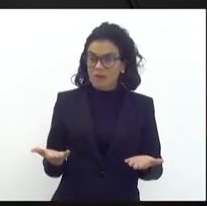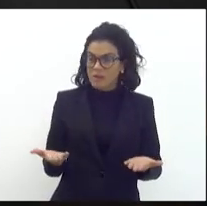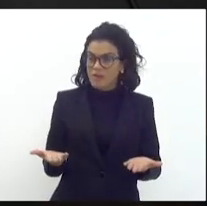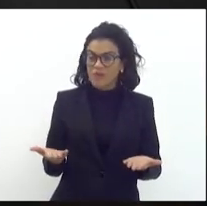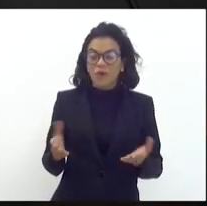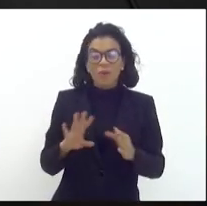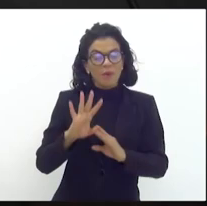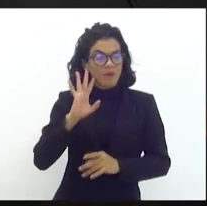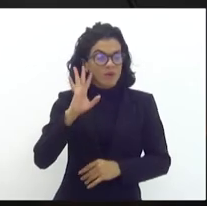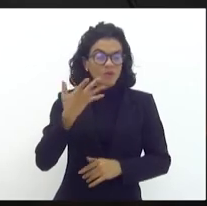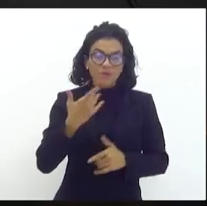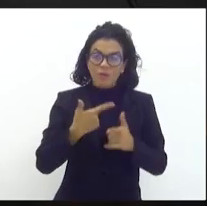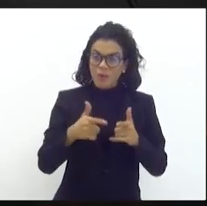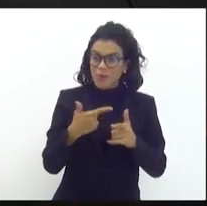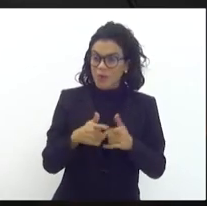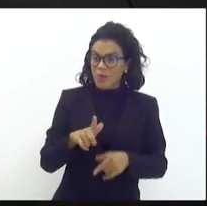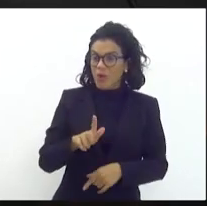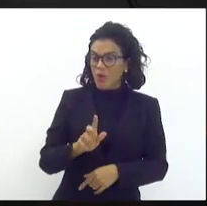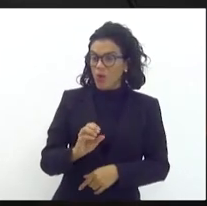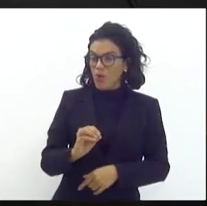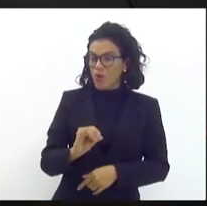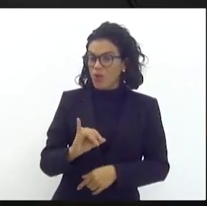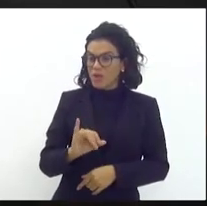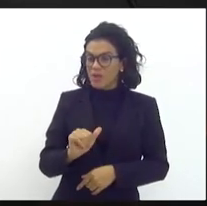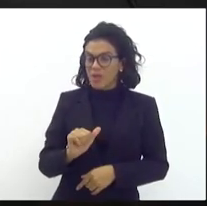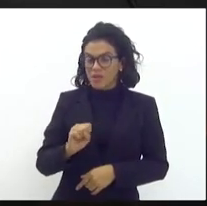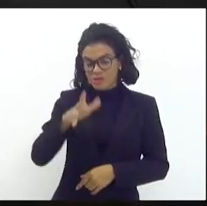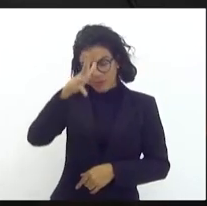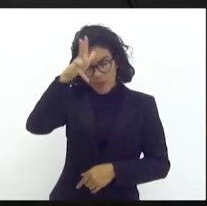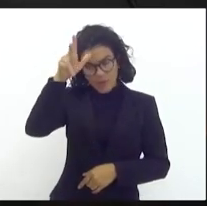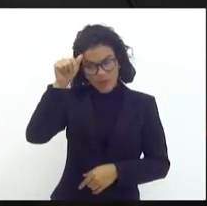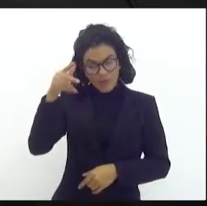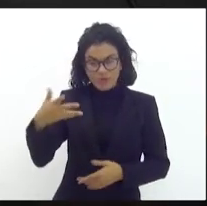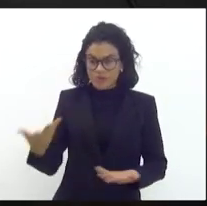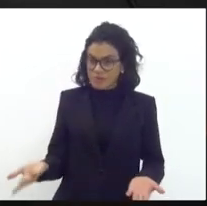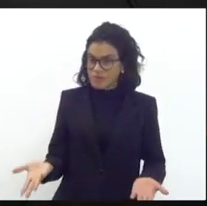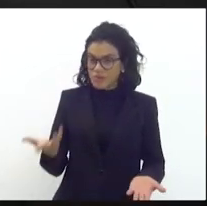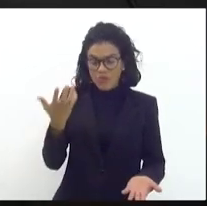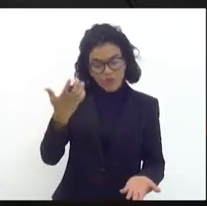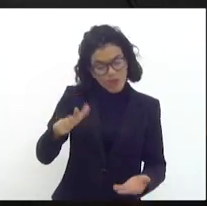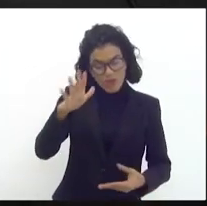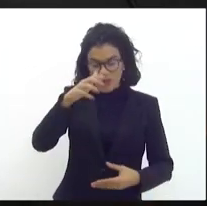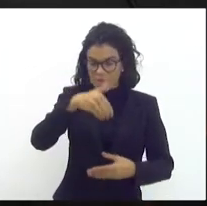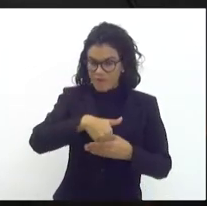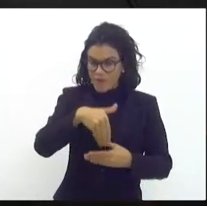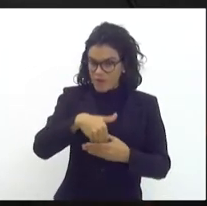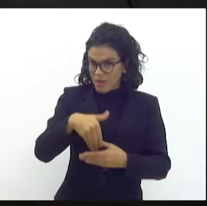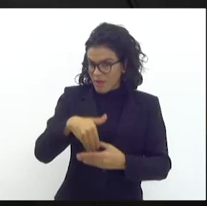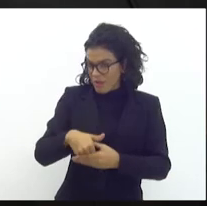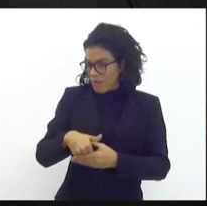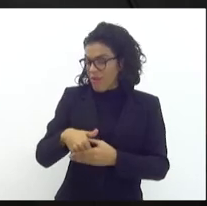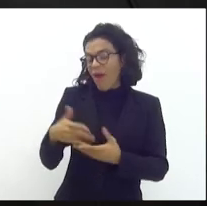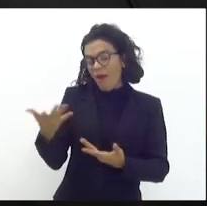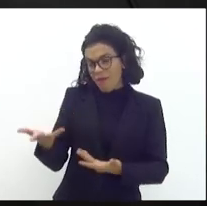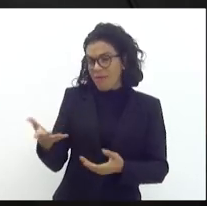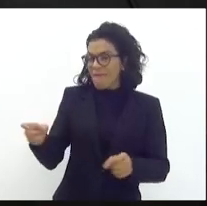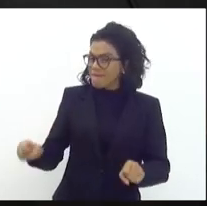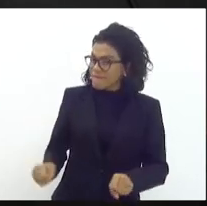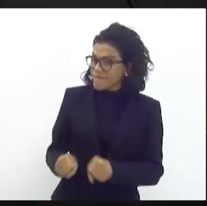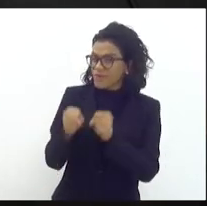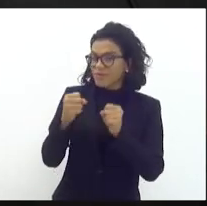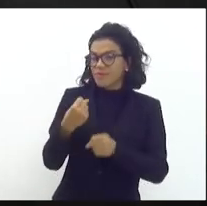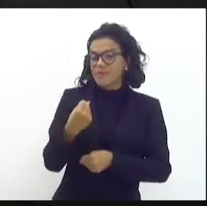resolver o problema de Goiás de Mato Grosso que não queriam votar e daqui de repente aquilo derrubaria os